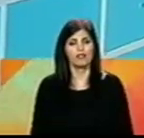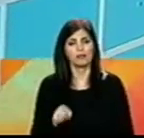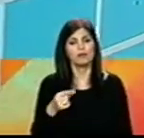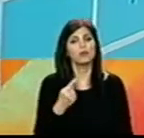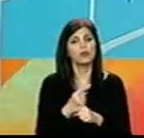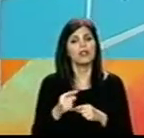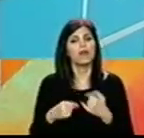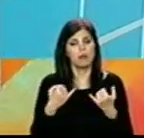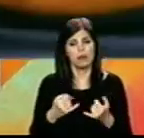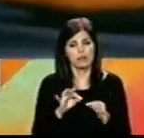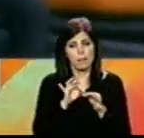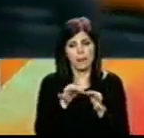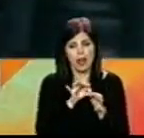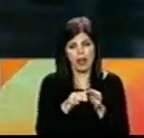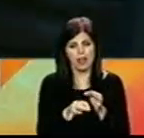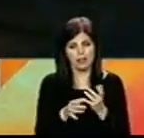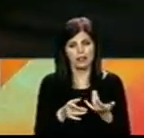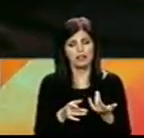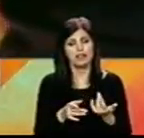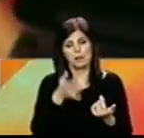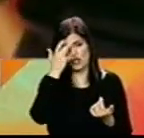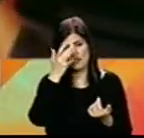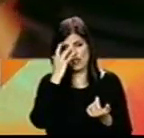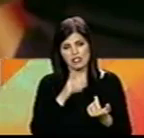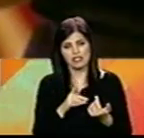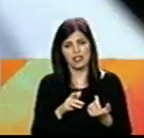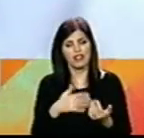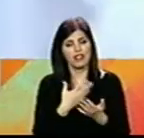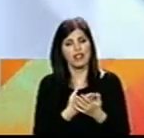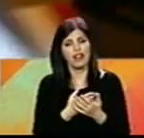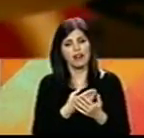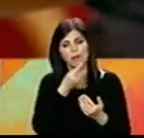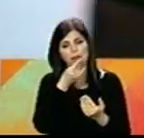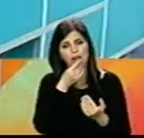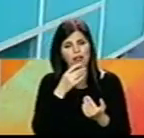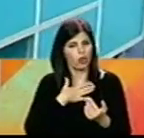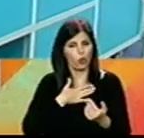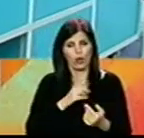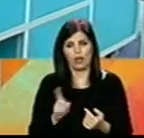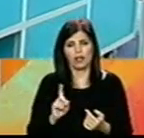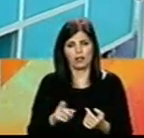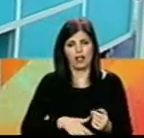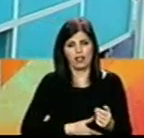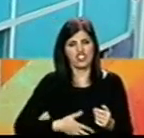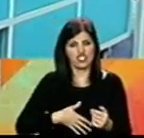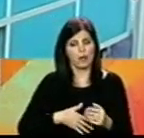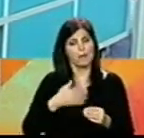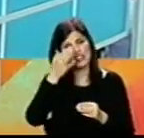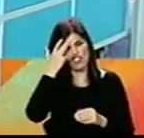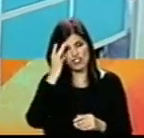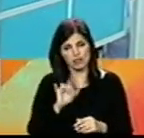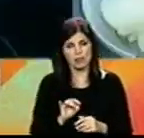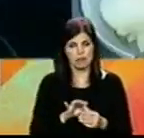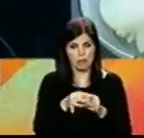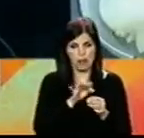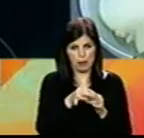Depois a pele, para além de ser mais fácil, depois dá-lhe um amargo que nós não pretendemos aqui. Pois. E a digestão também torna-se mais fácil, não é? Se tirarmos